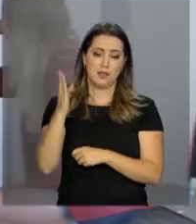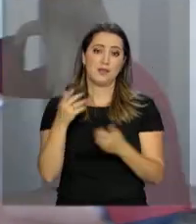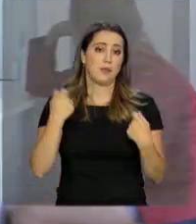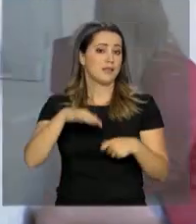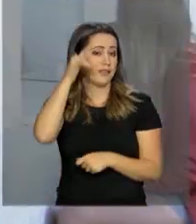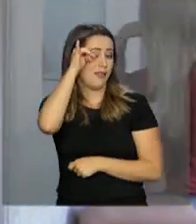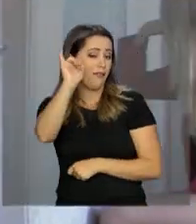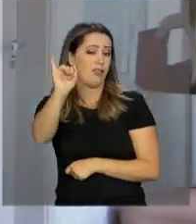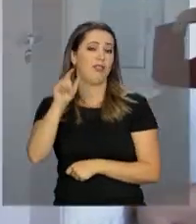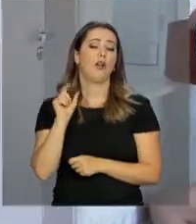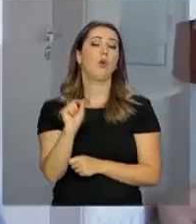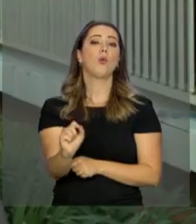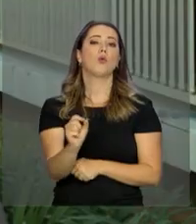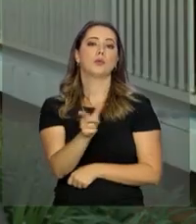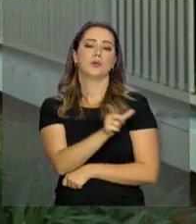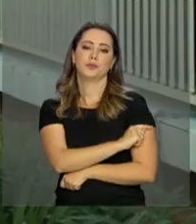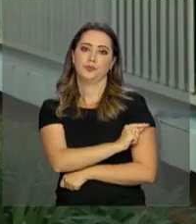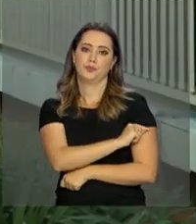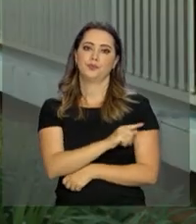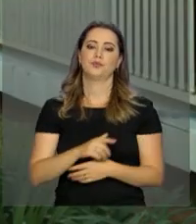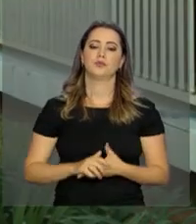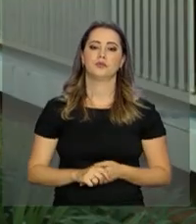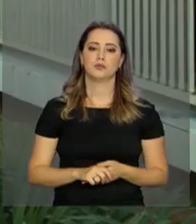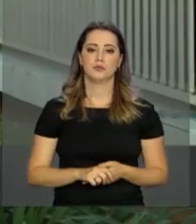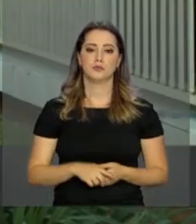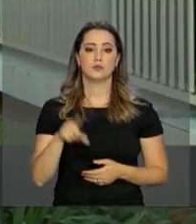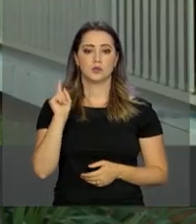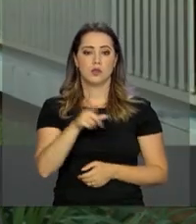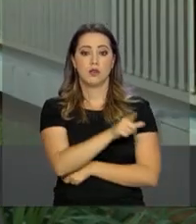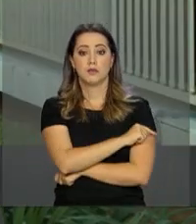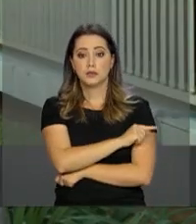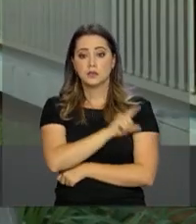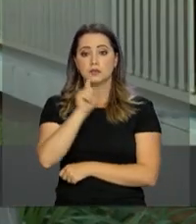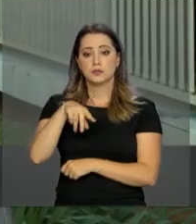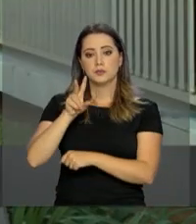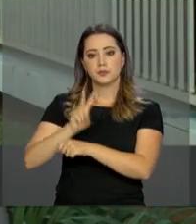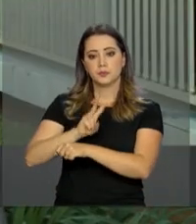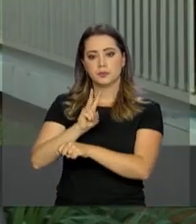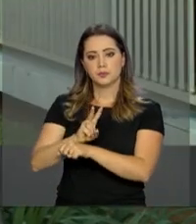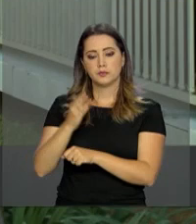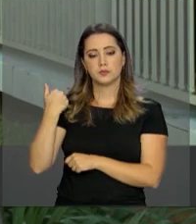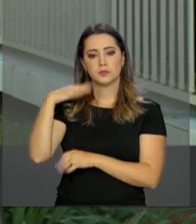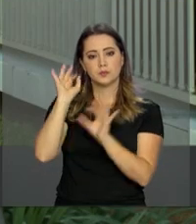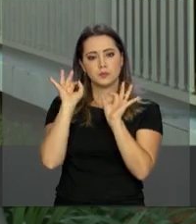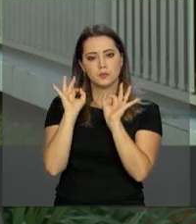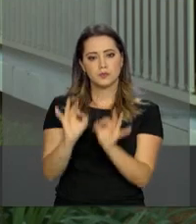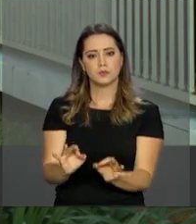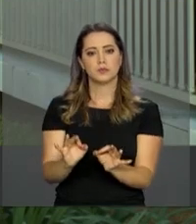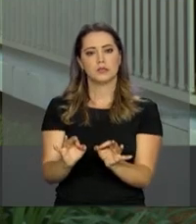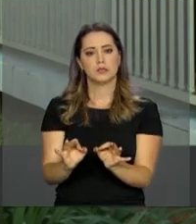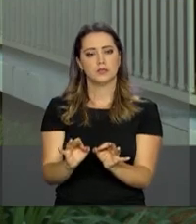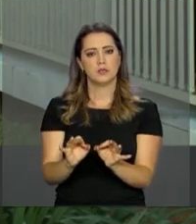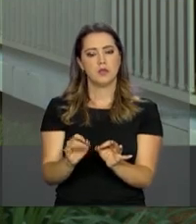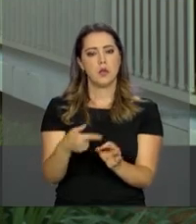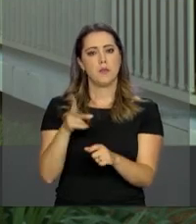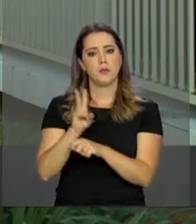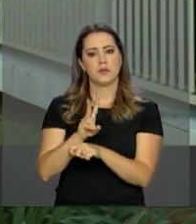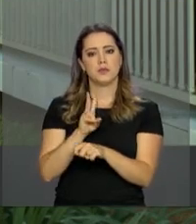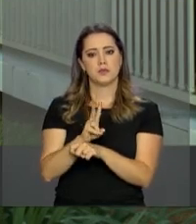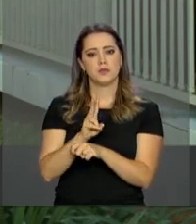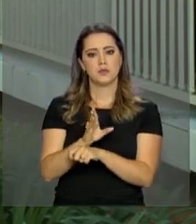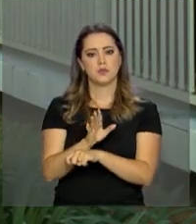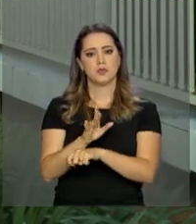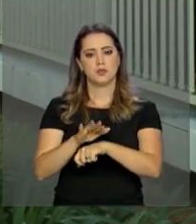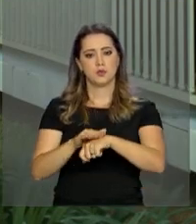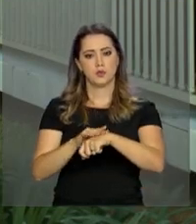é fundamental a vacinação é a proteção mais adequada para se proteger das